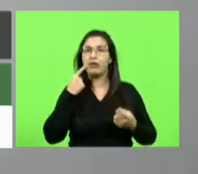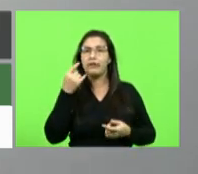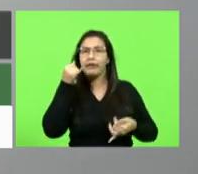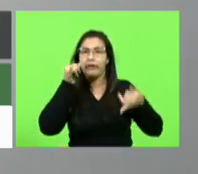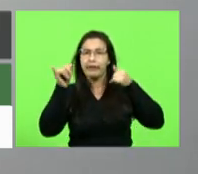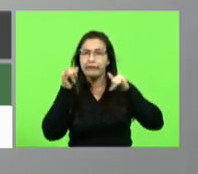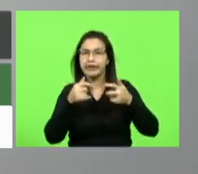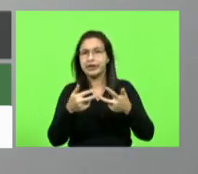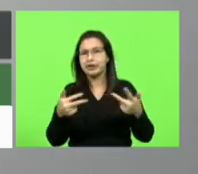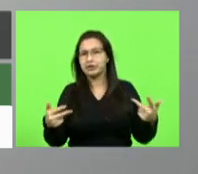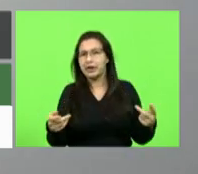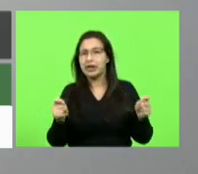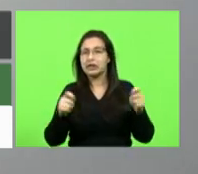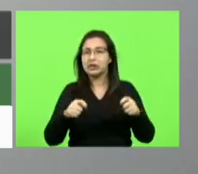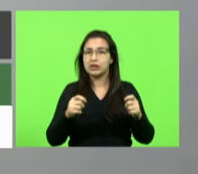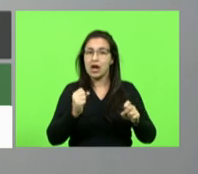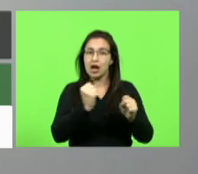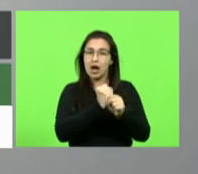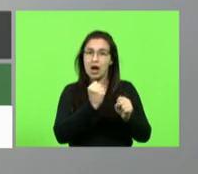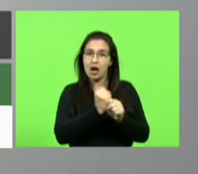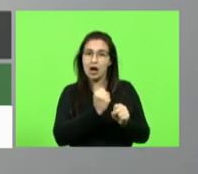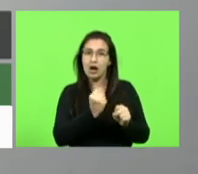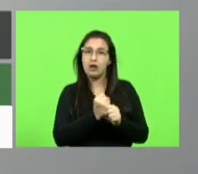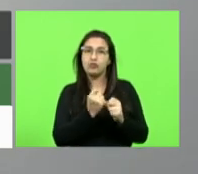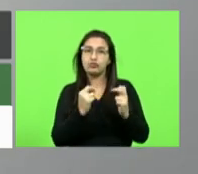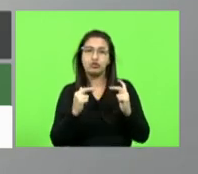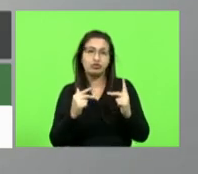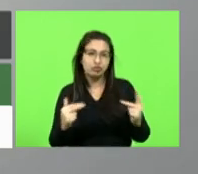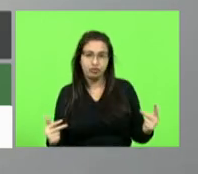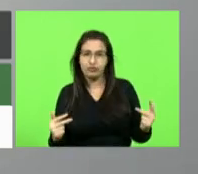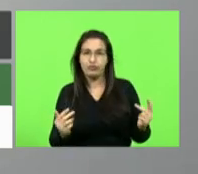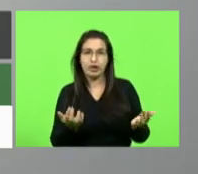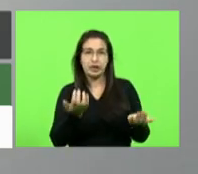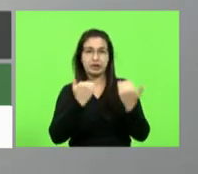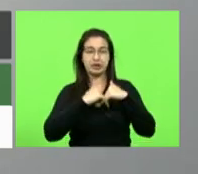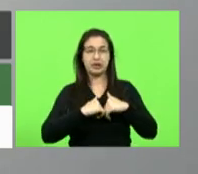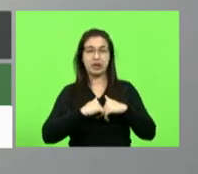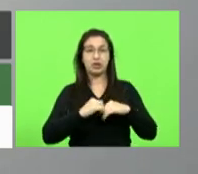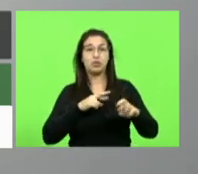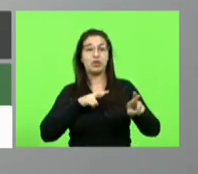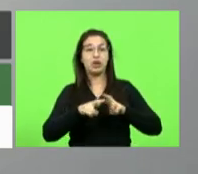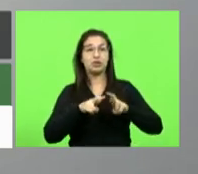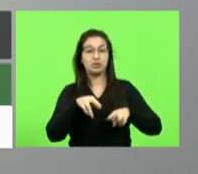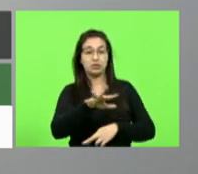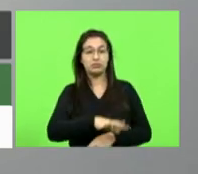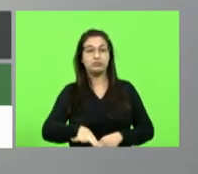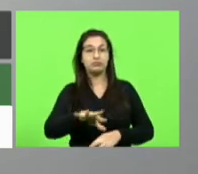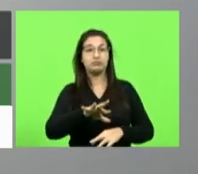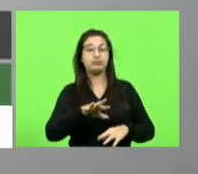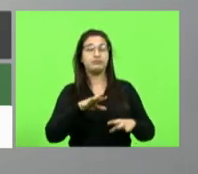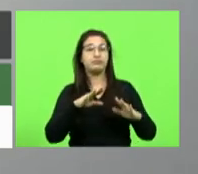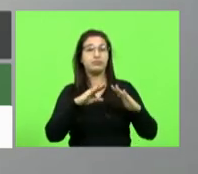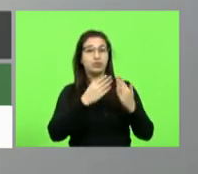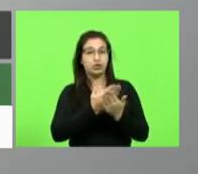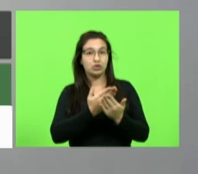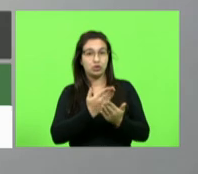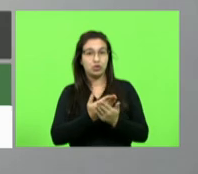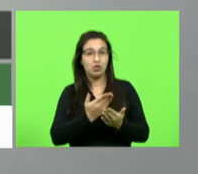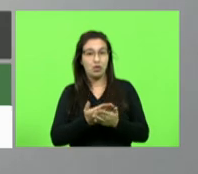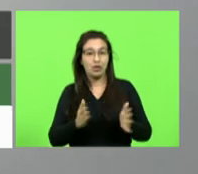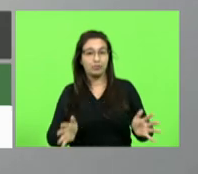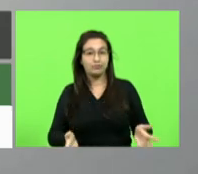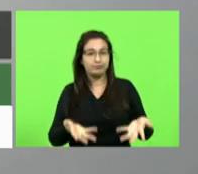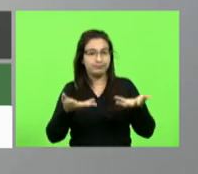sua integridade, estimulando o seu processo adaptativo e de relacionamento no ambiente escolar e promovendo o bem-estar